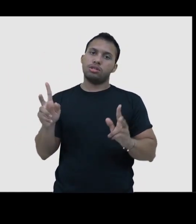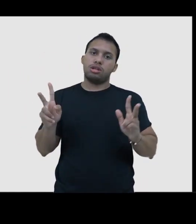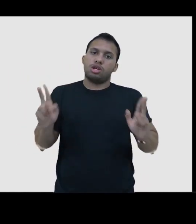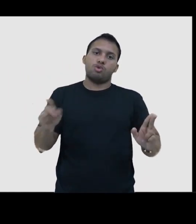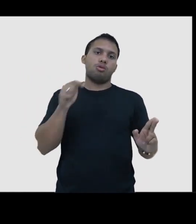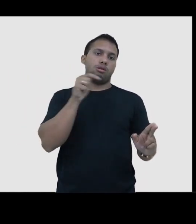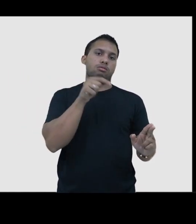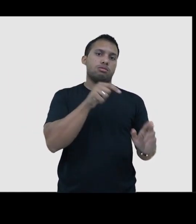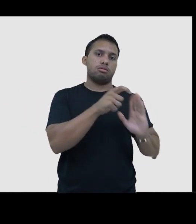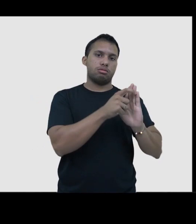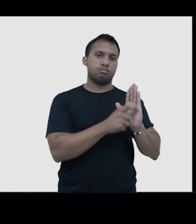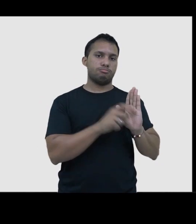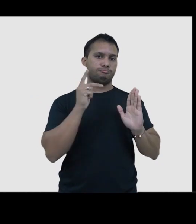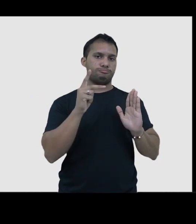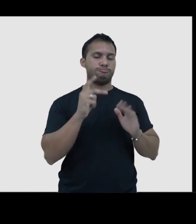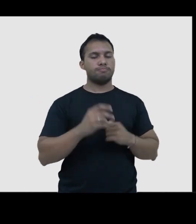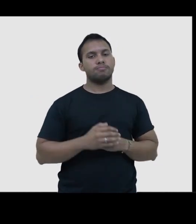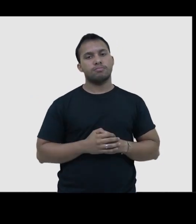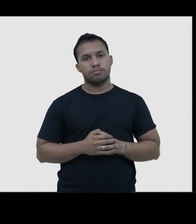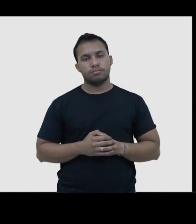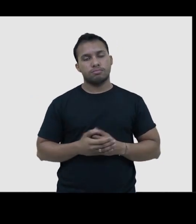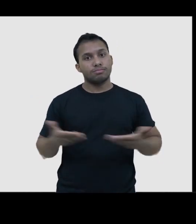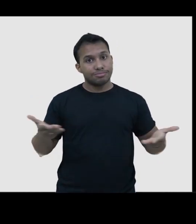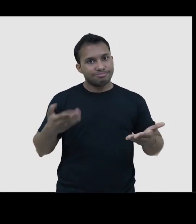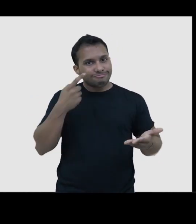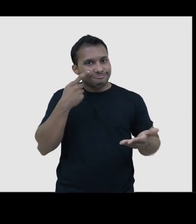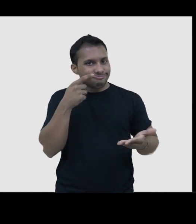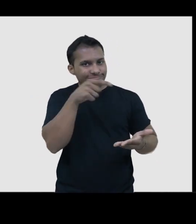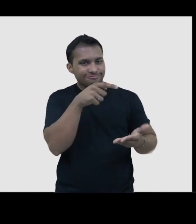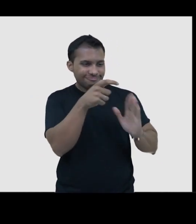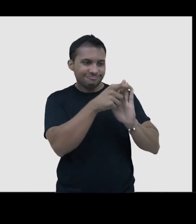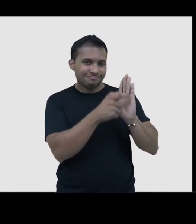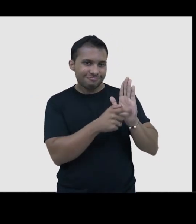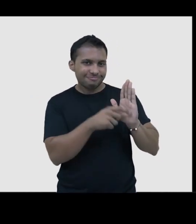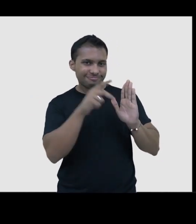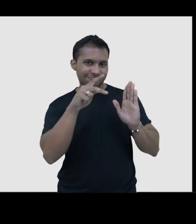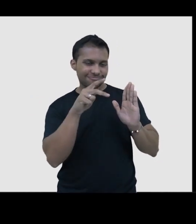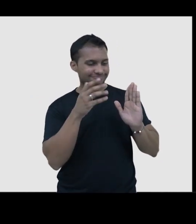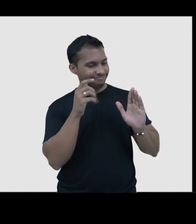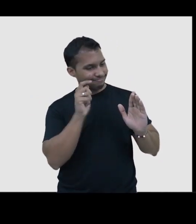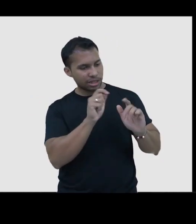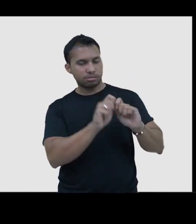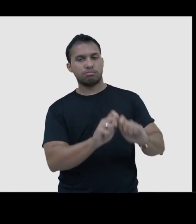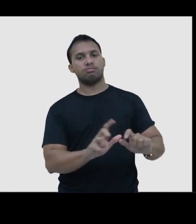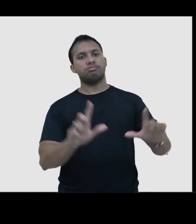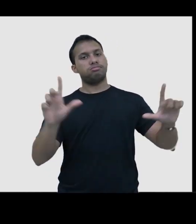vamos editar. Bom, então aqui a gente já pode ir partir para o Premiere em si, né?